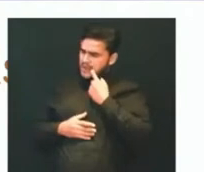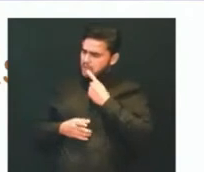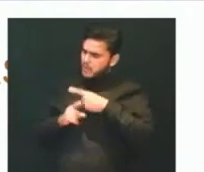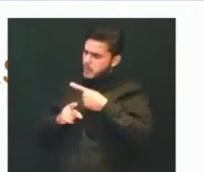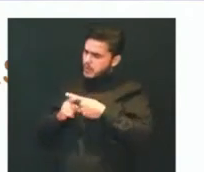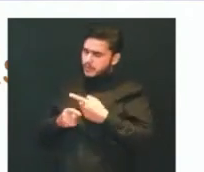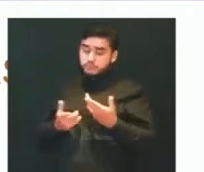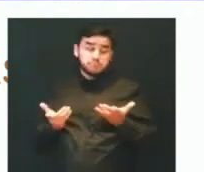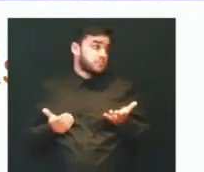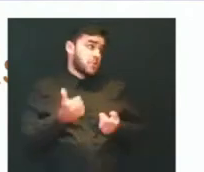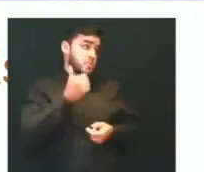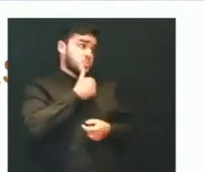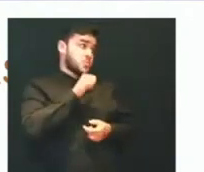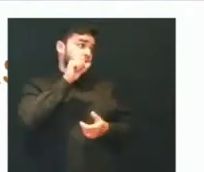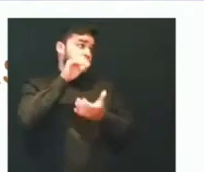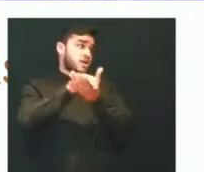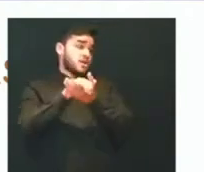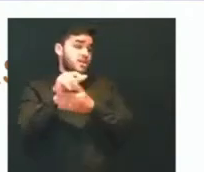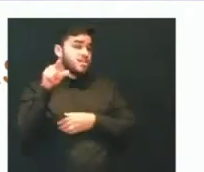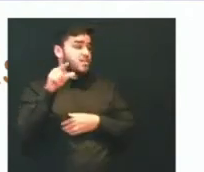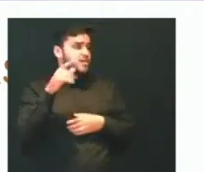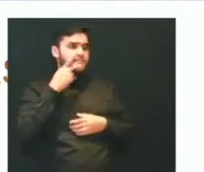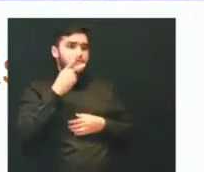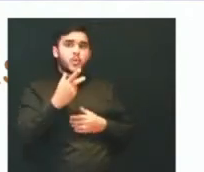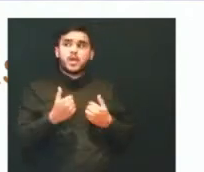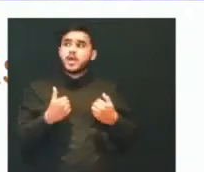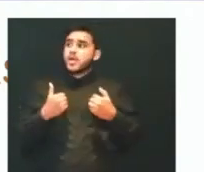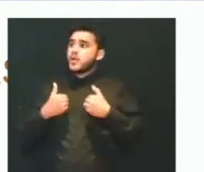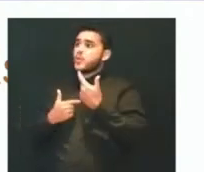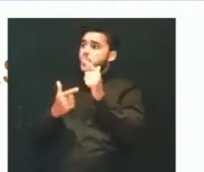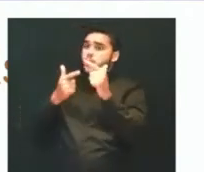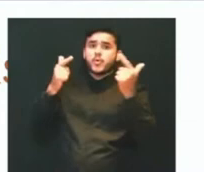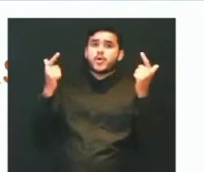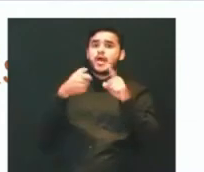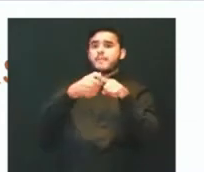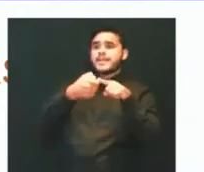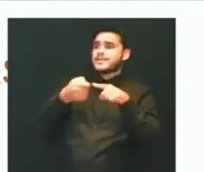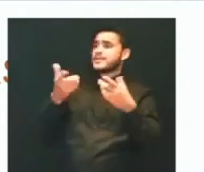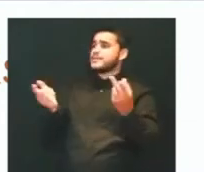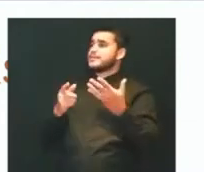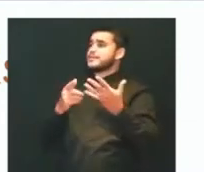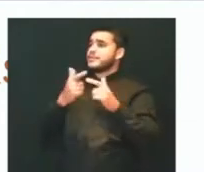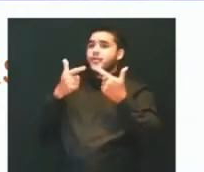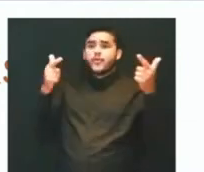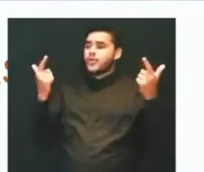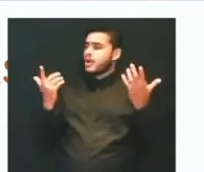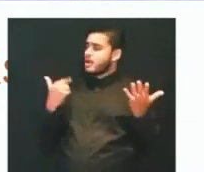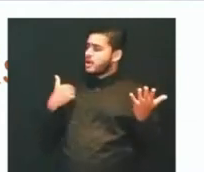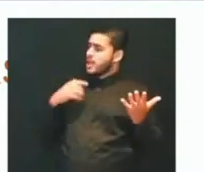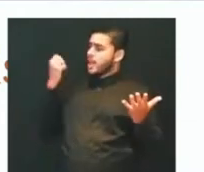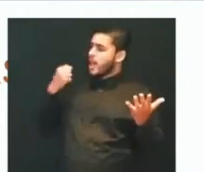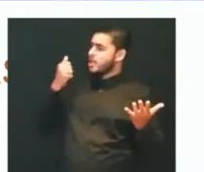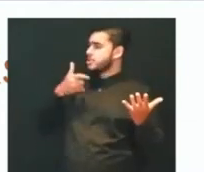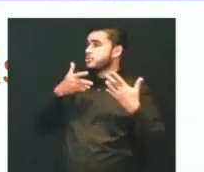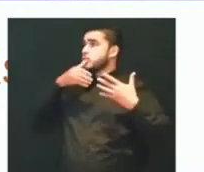mulher me dá. Ela tem medo que eu coma castanha, ela tem medo que eu coma amendoim, ela tem medo que eu coma iogurte, que eu beba leite.